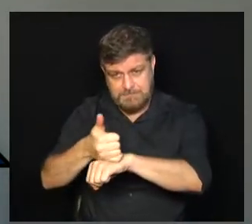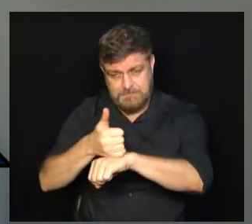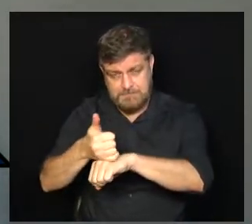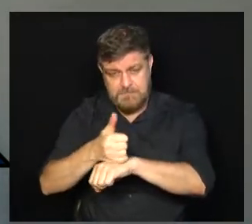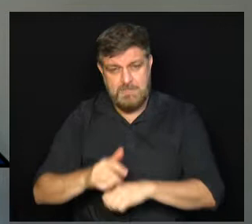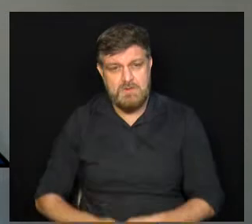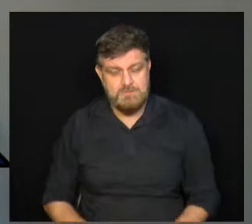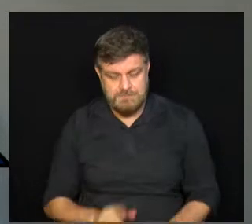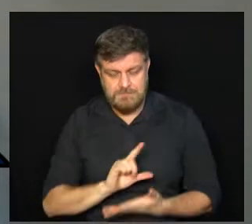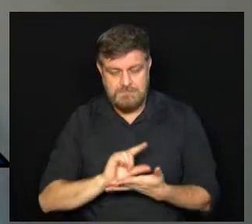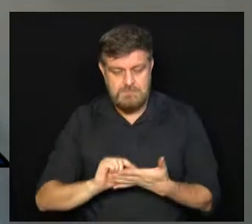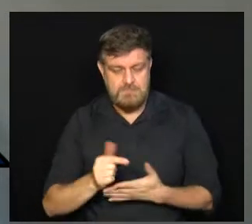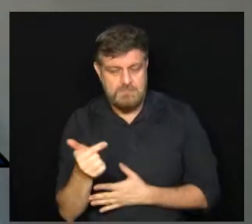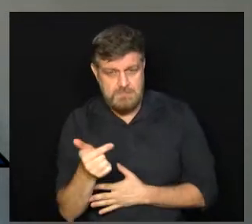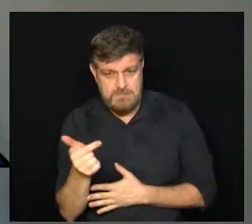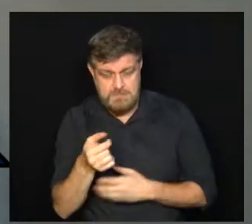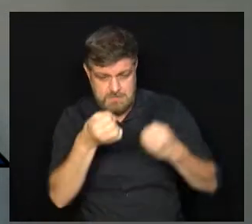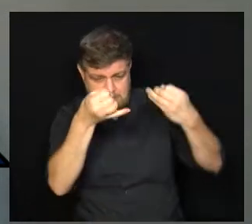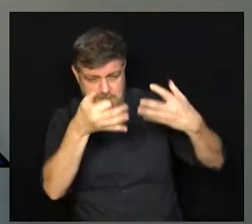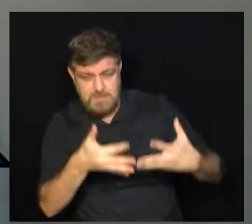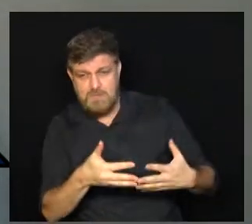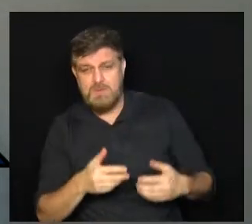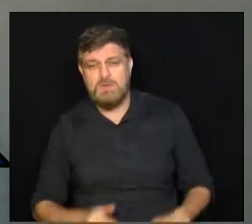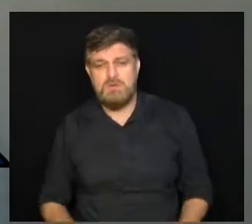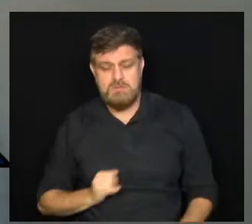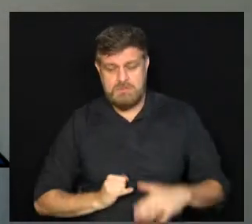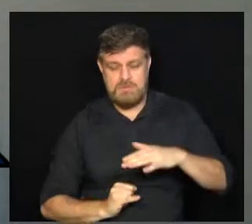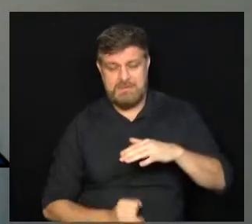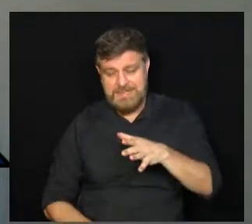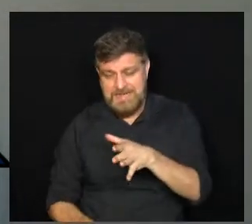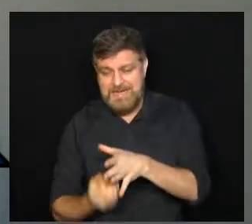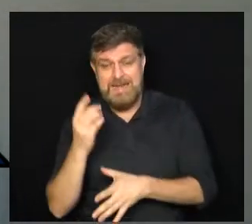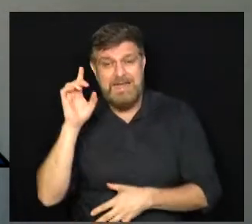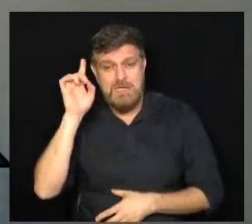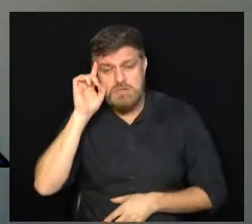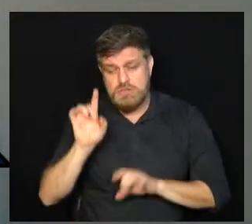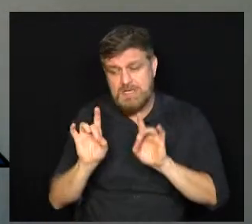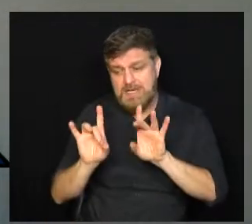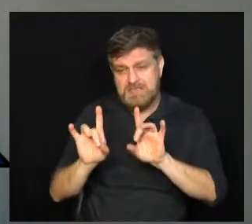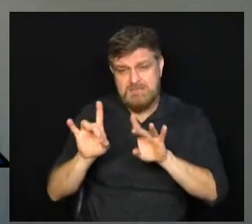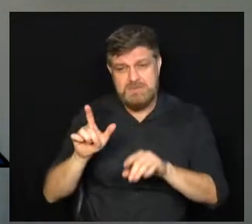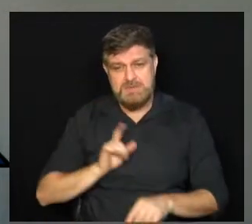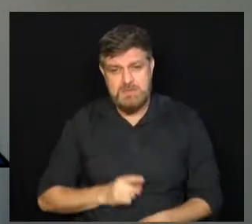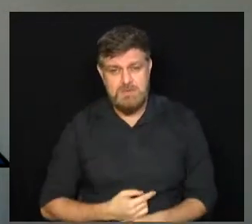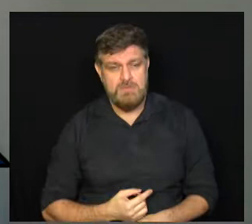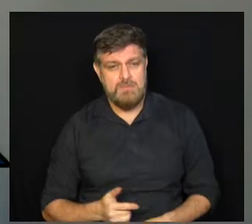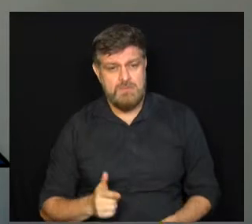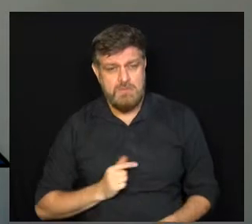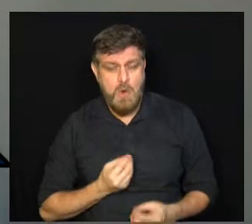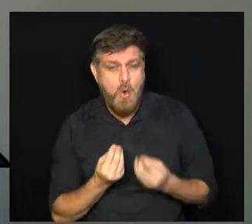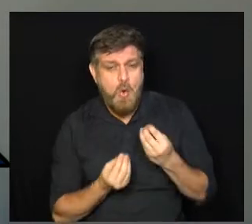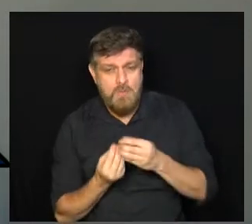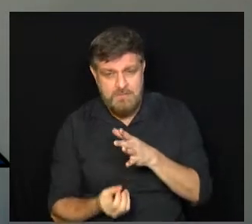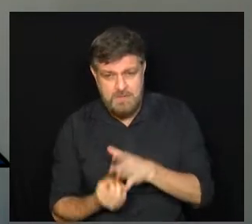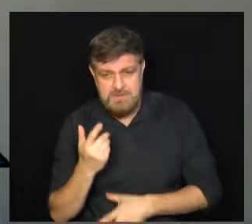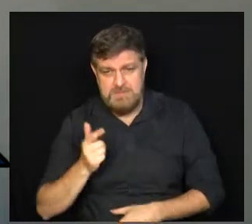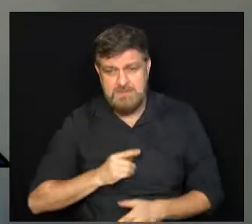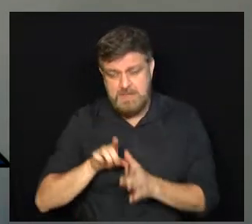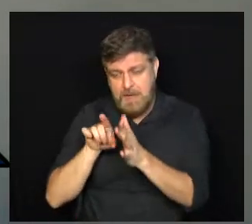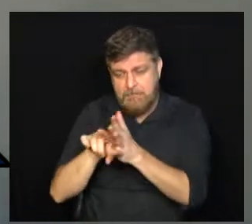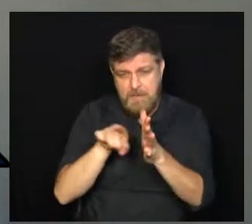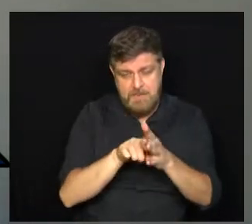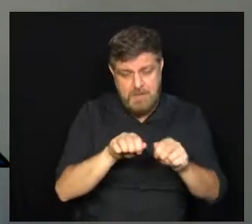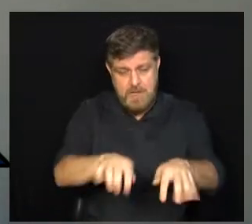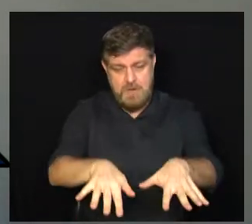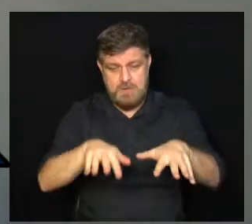artigo 2º fala: a instituição de datas comemorativas se dará, em cada caso, por meio da realização de consultas e